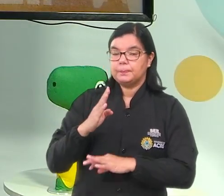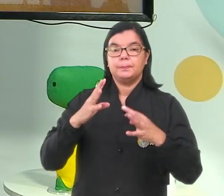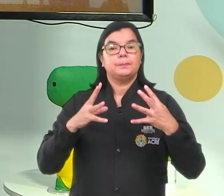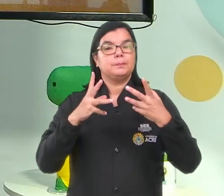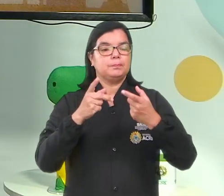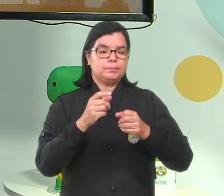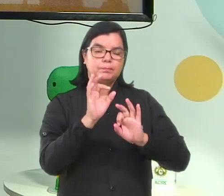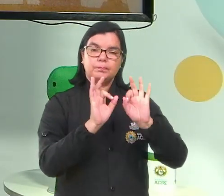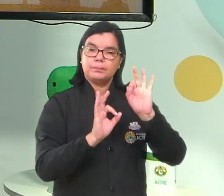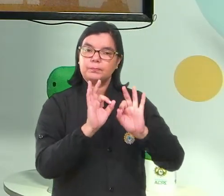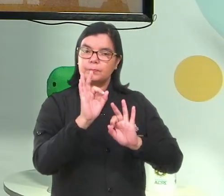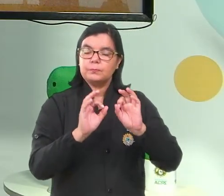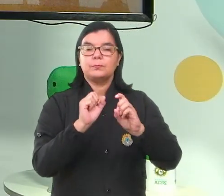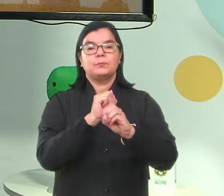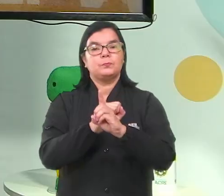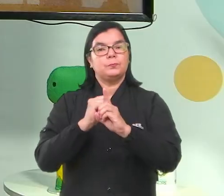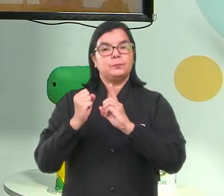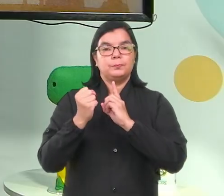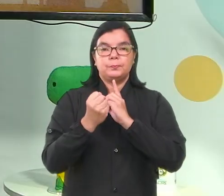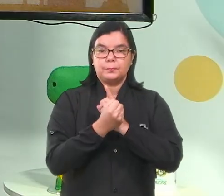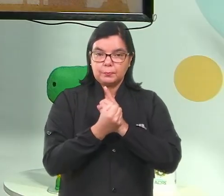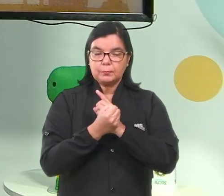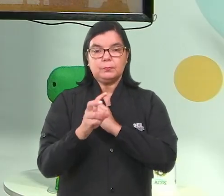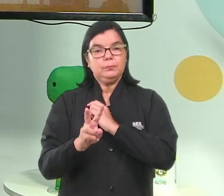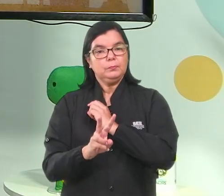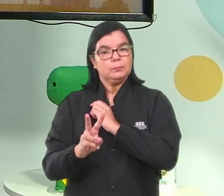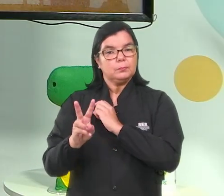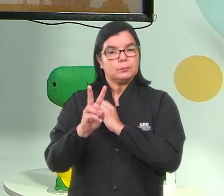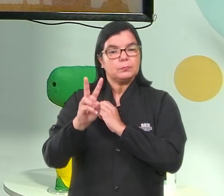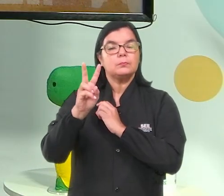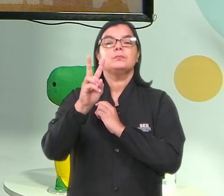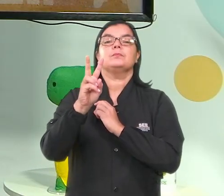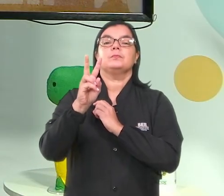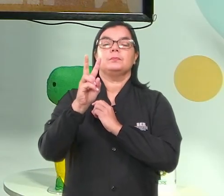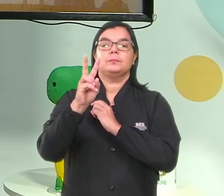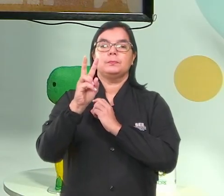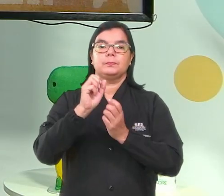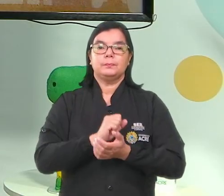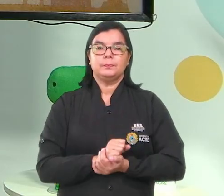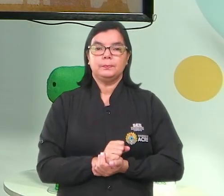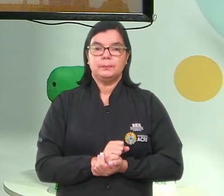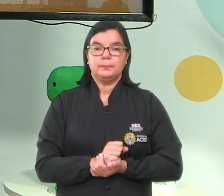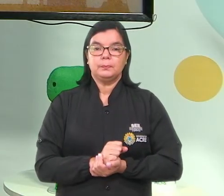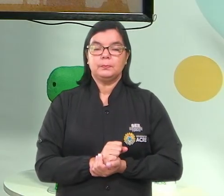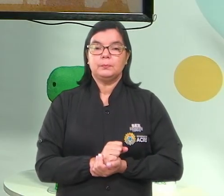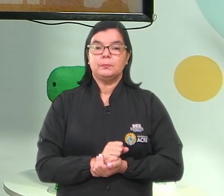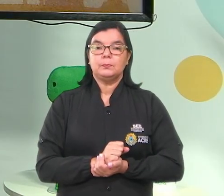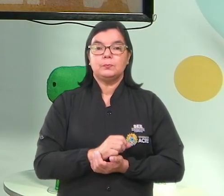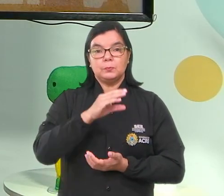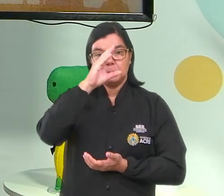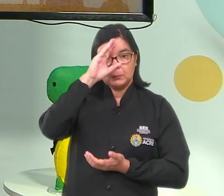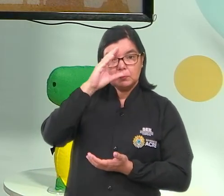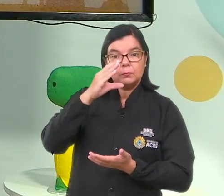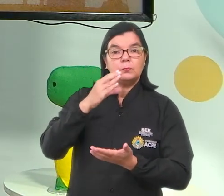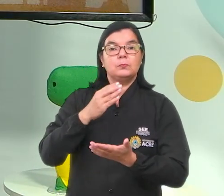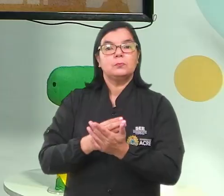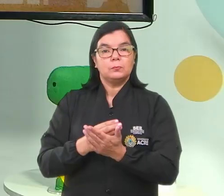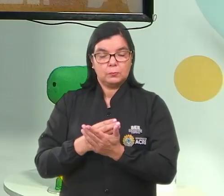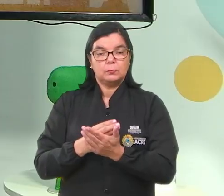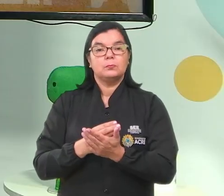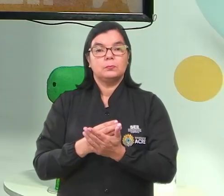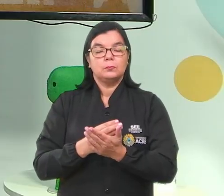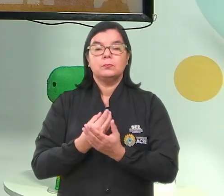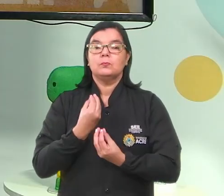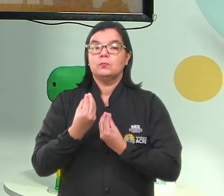organização social, com os seus valores, com a sua crença, com a sua forma